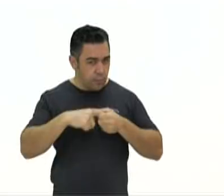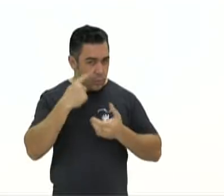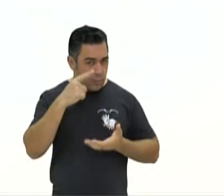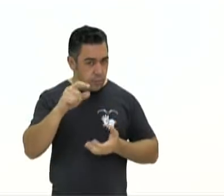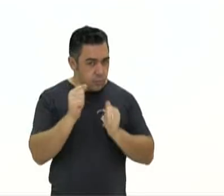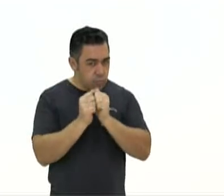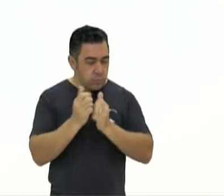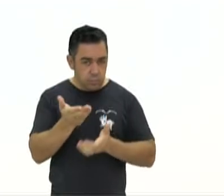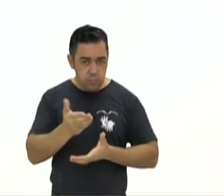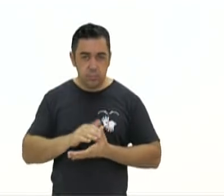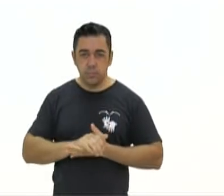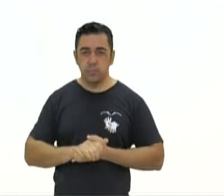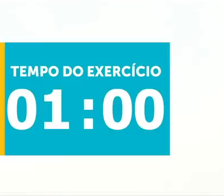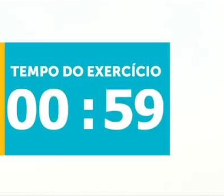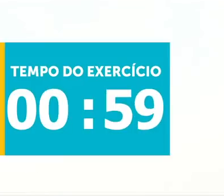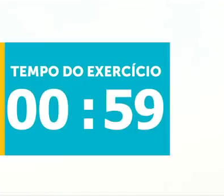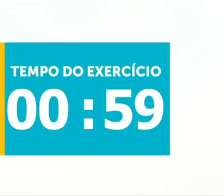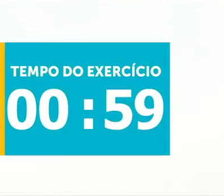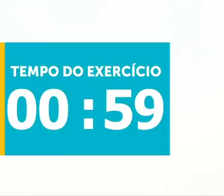junto.